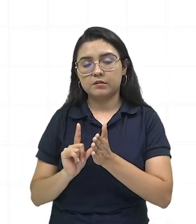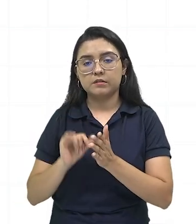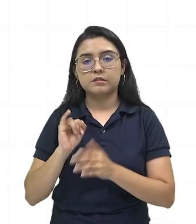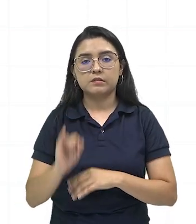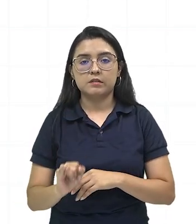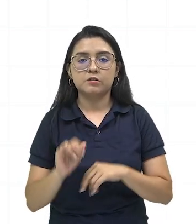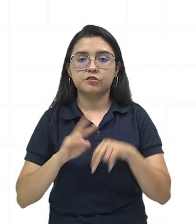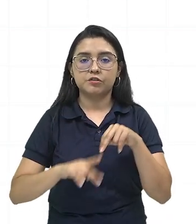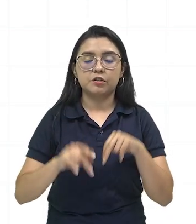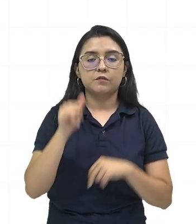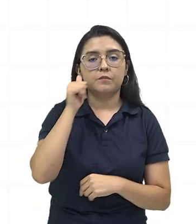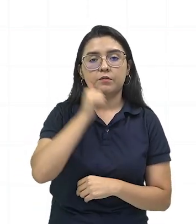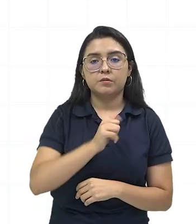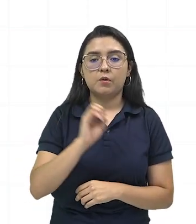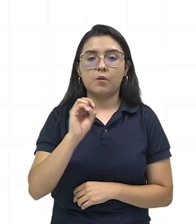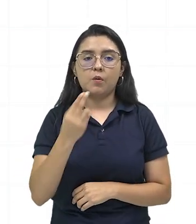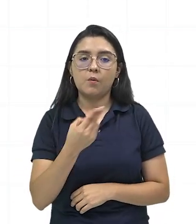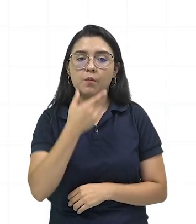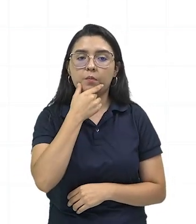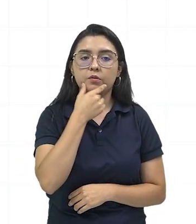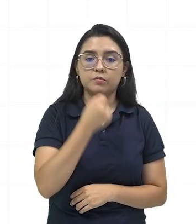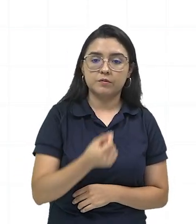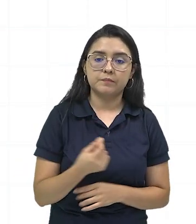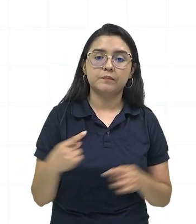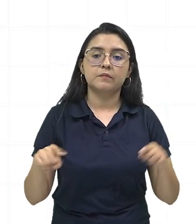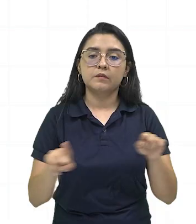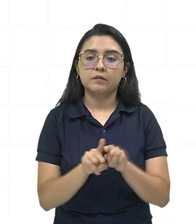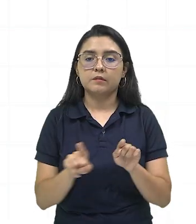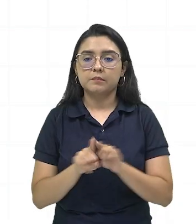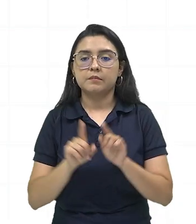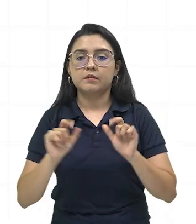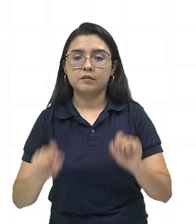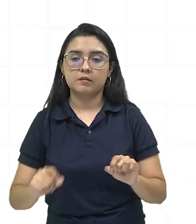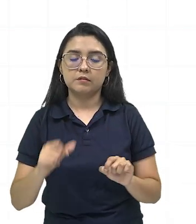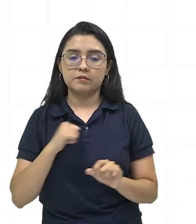no feminino ou se está no masculino, certo? Aí nós temos os pronomes relativos